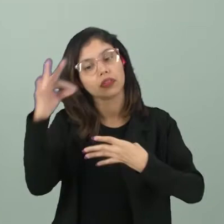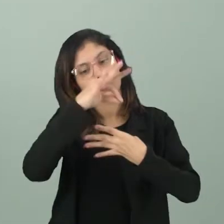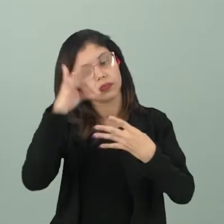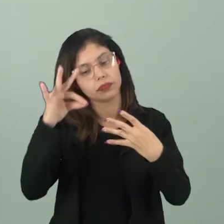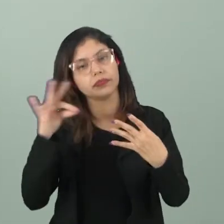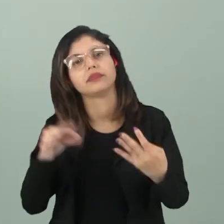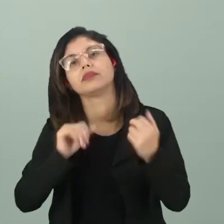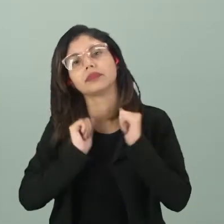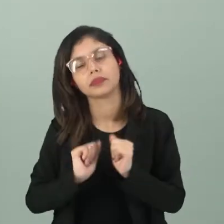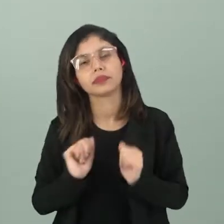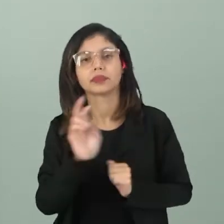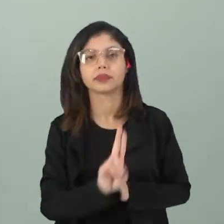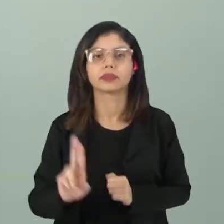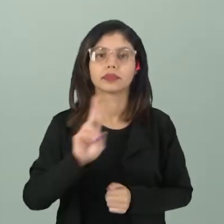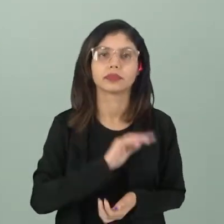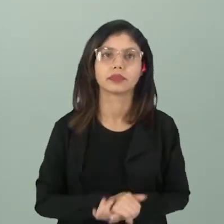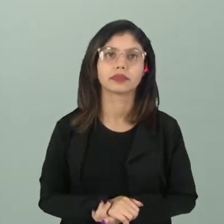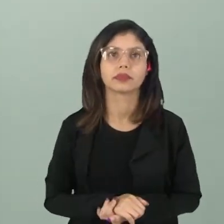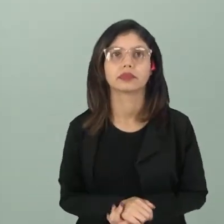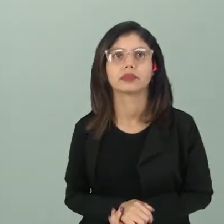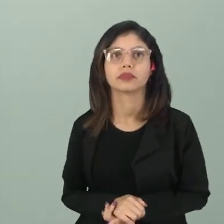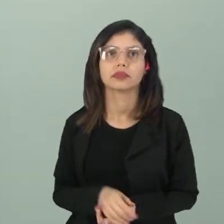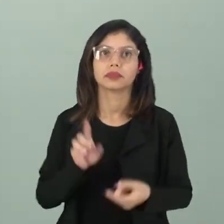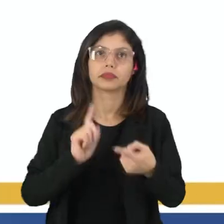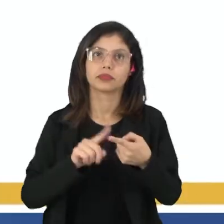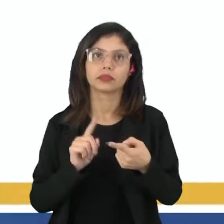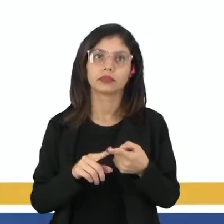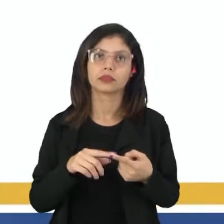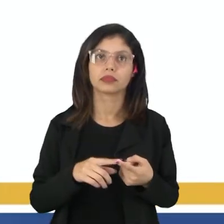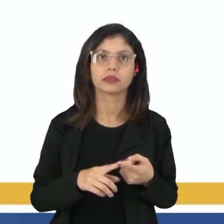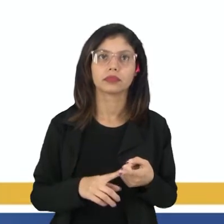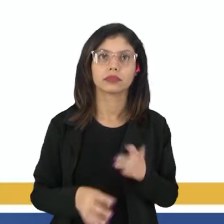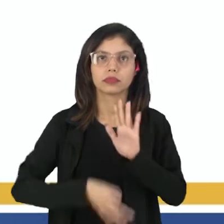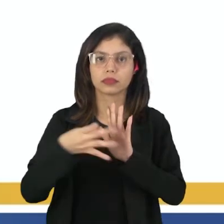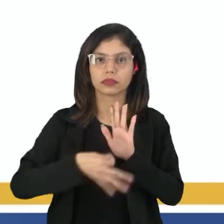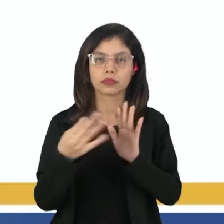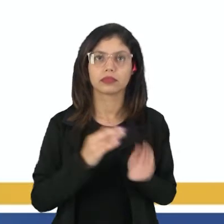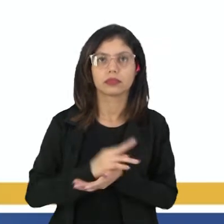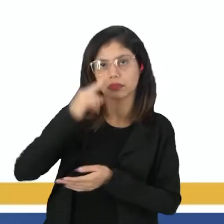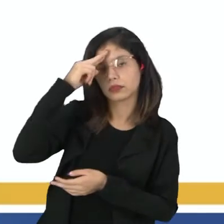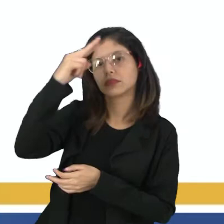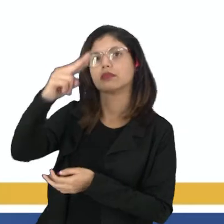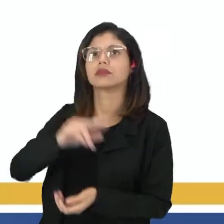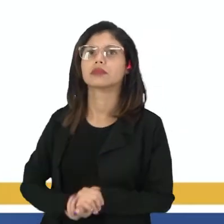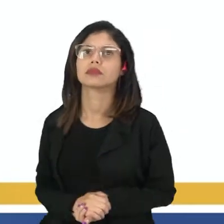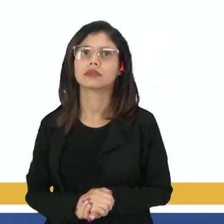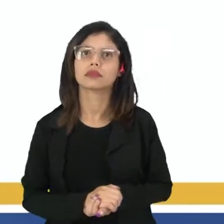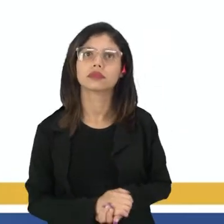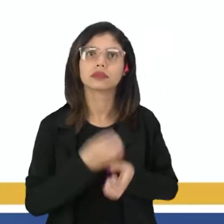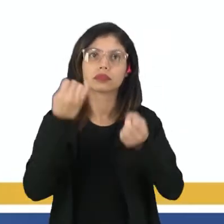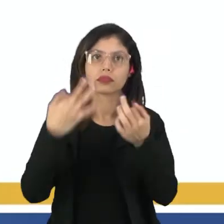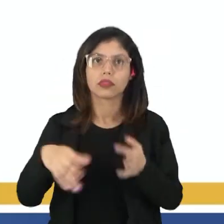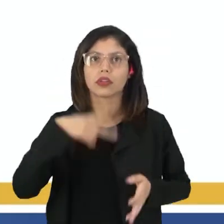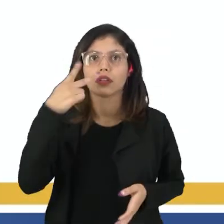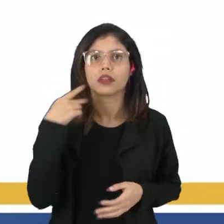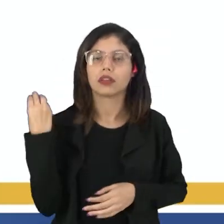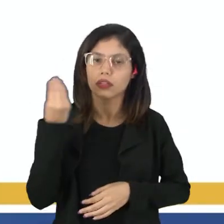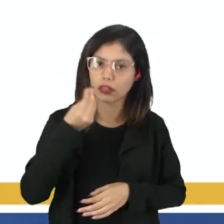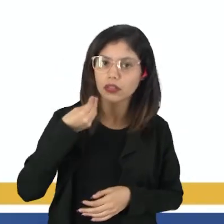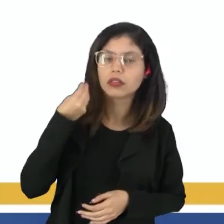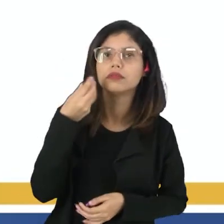os argumentos que eu posso usar. Então vamos lá. Primeiro, argumentos de autoridade. É a citação da fala